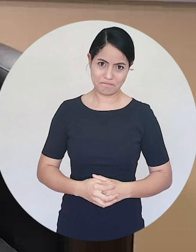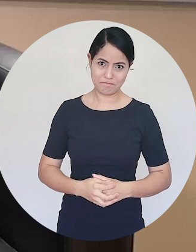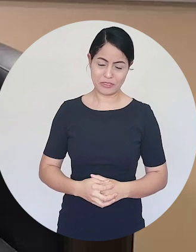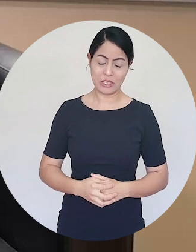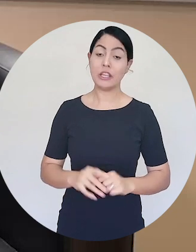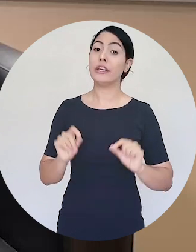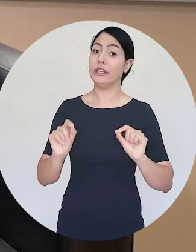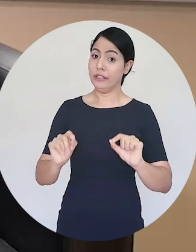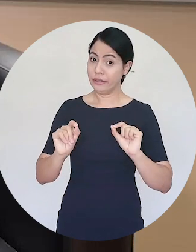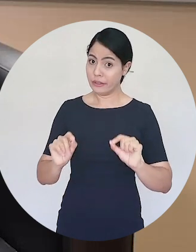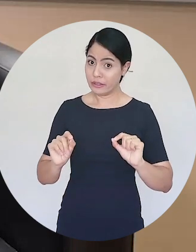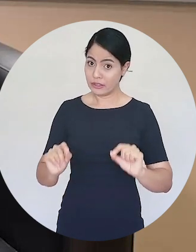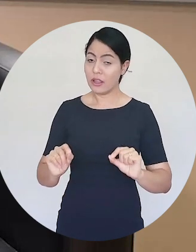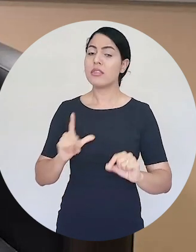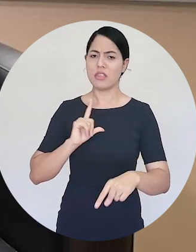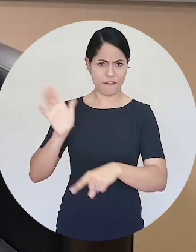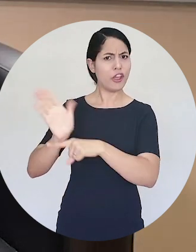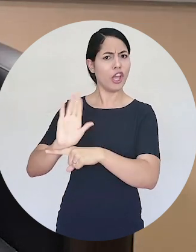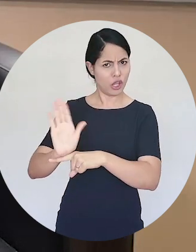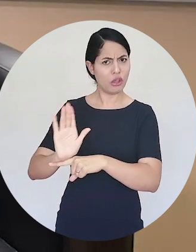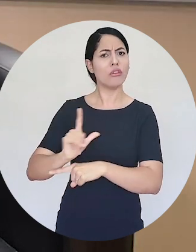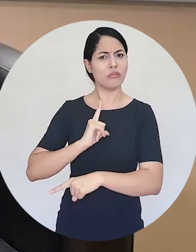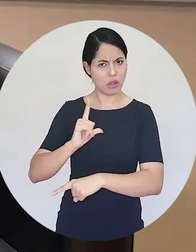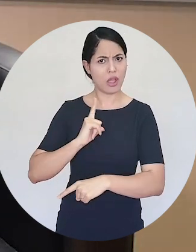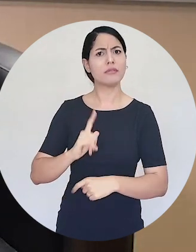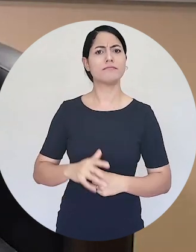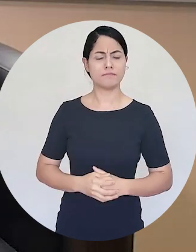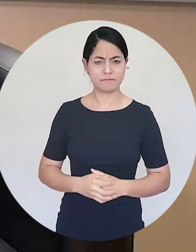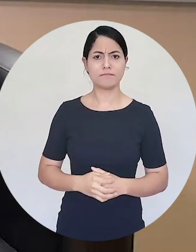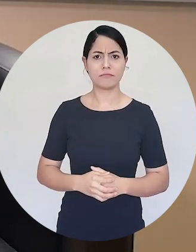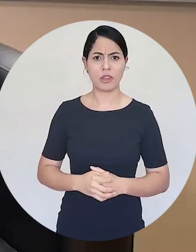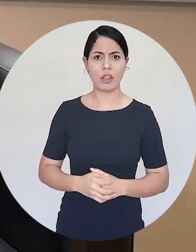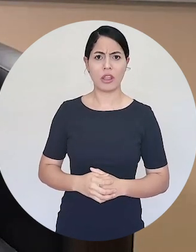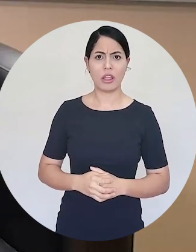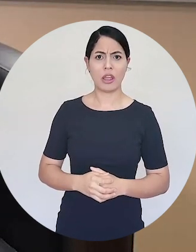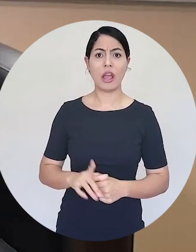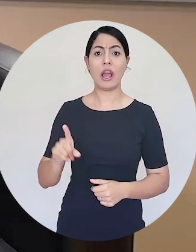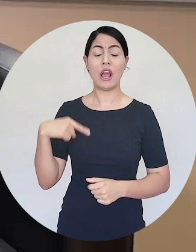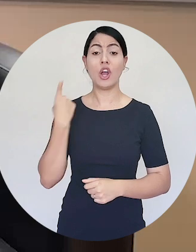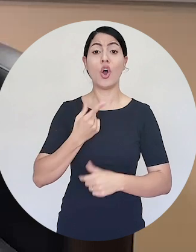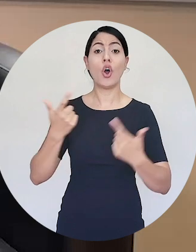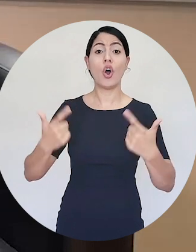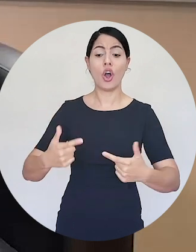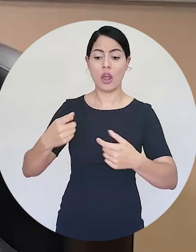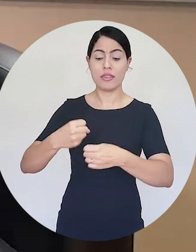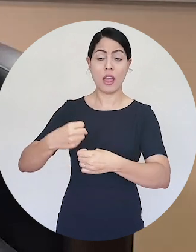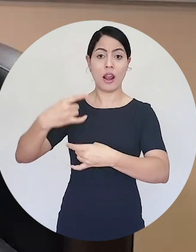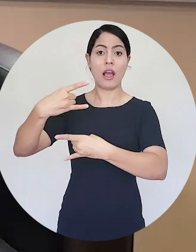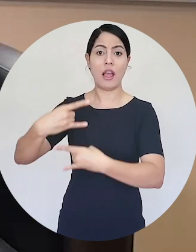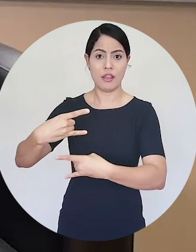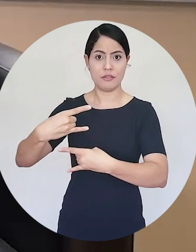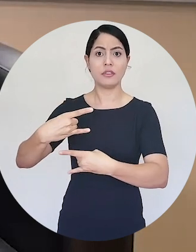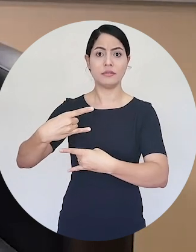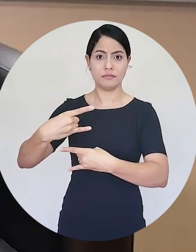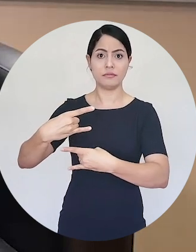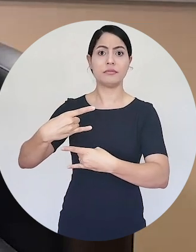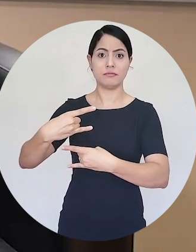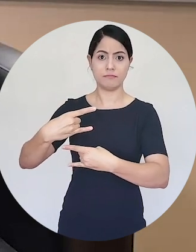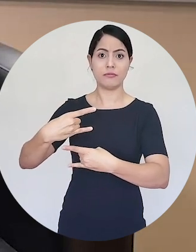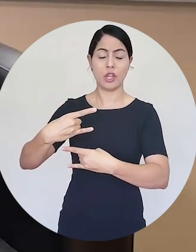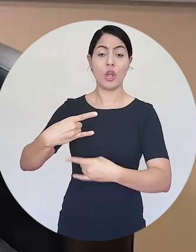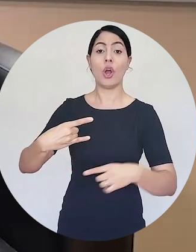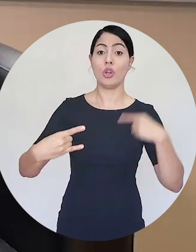isso está tudo registrado através de vídeos. Chegando lá, já estávamos na live. O doutor